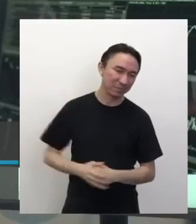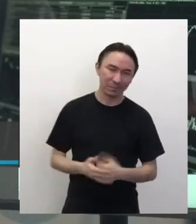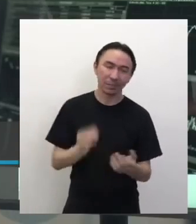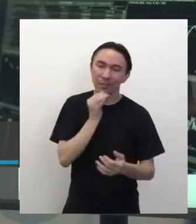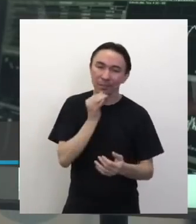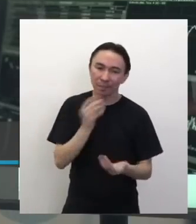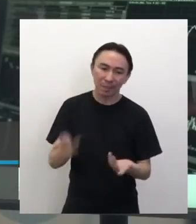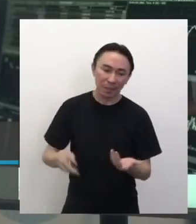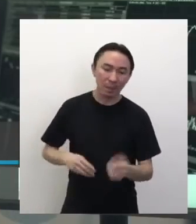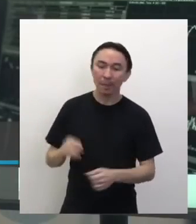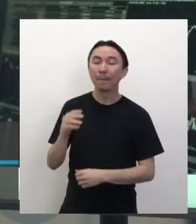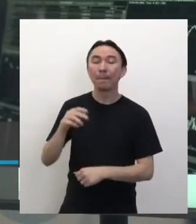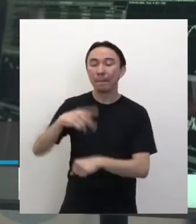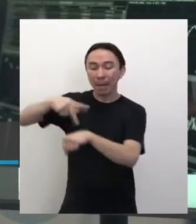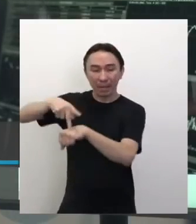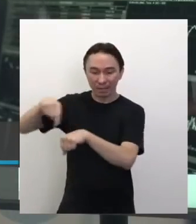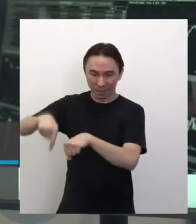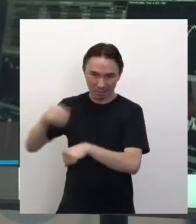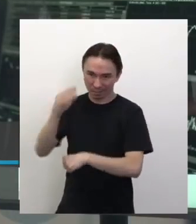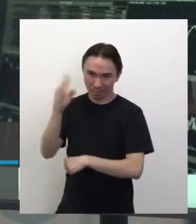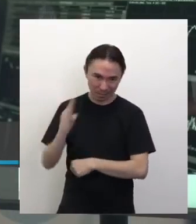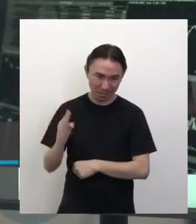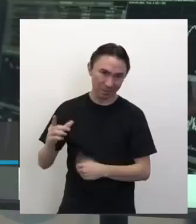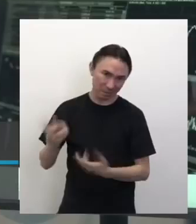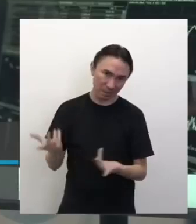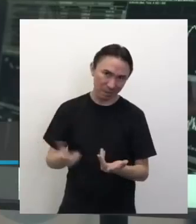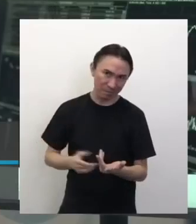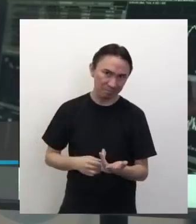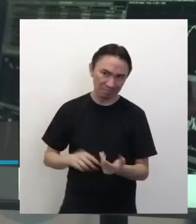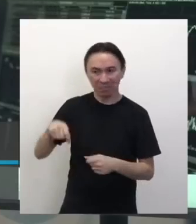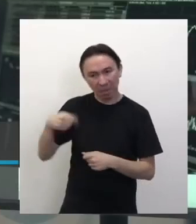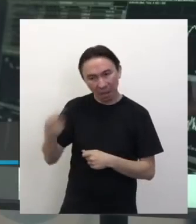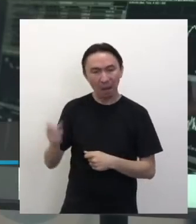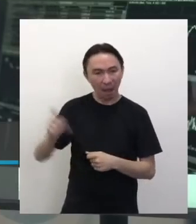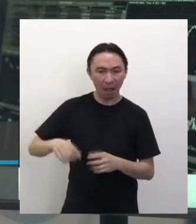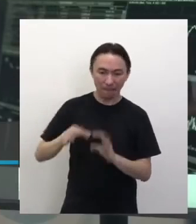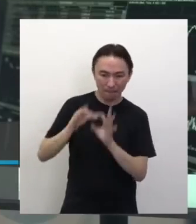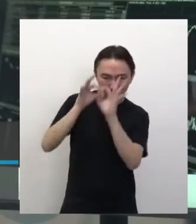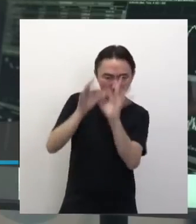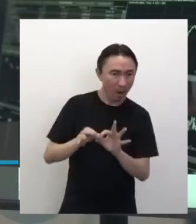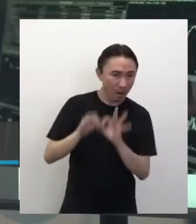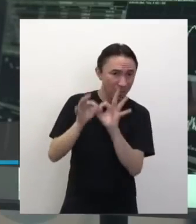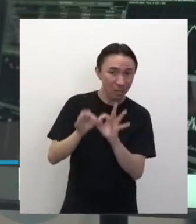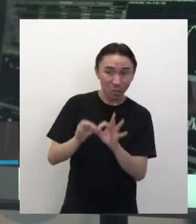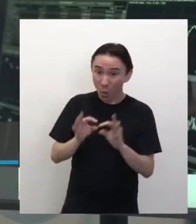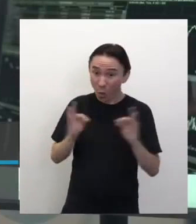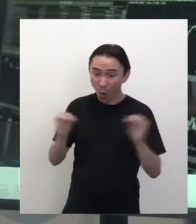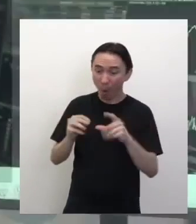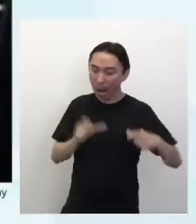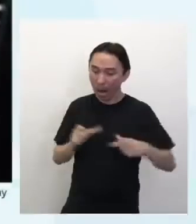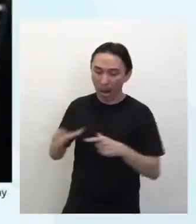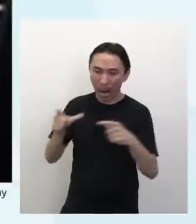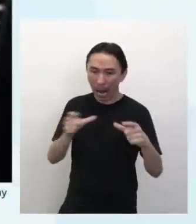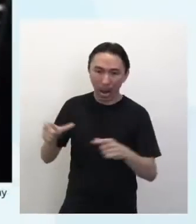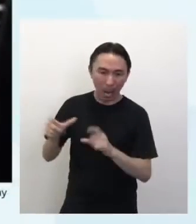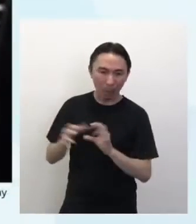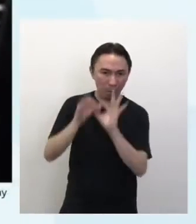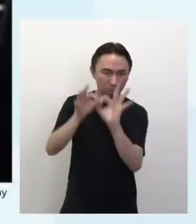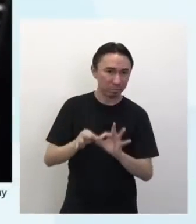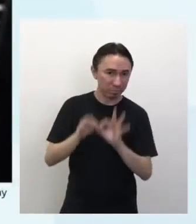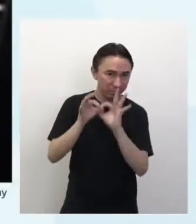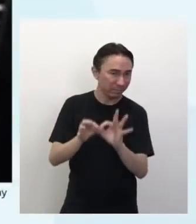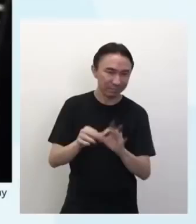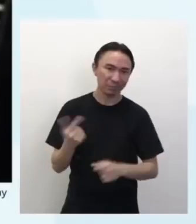global, como é o caso do Brasil, nem todas as regiões aqui estão globalizadas, tá certo? Bom, vamos dar sequência aí para finalizar a